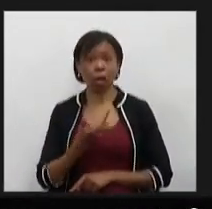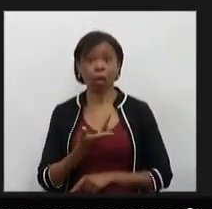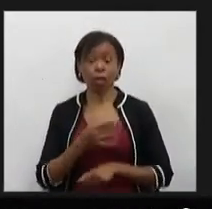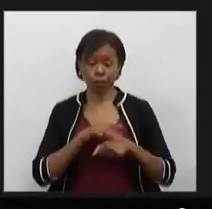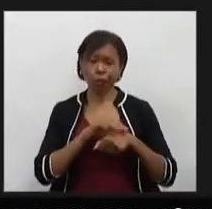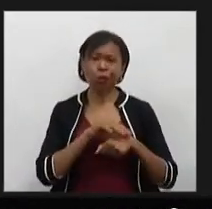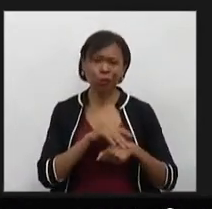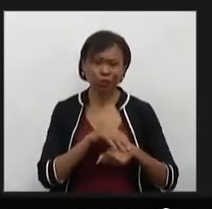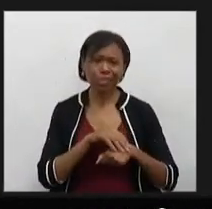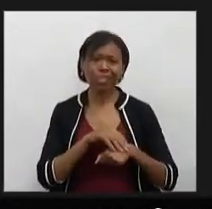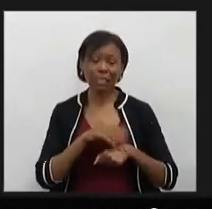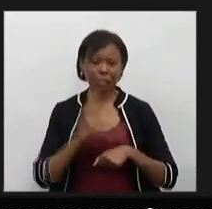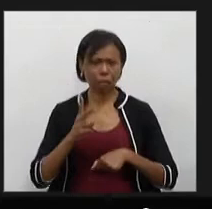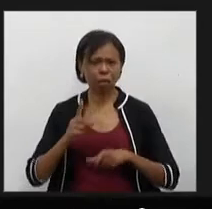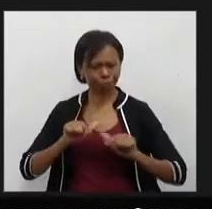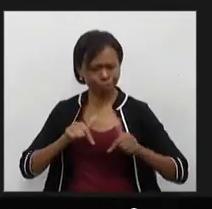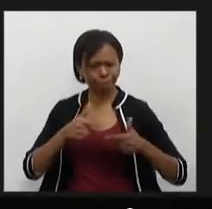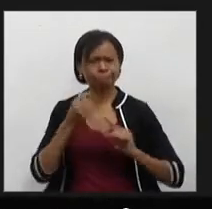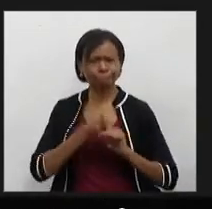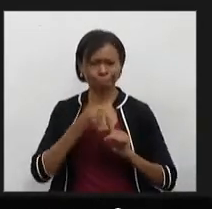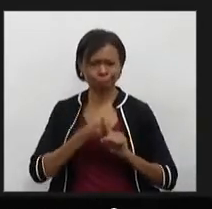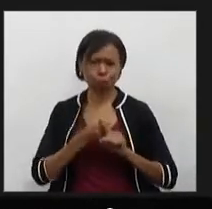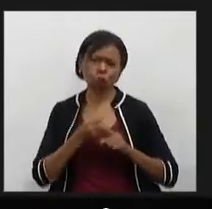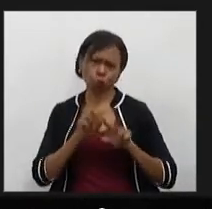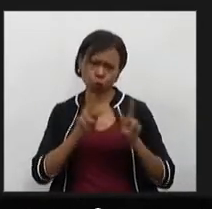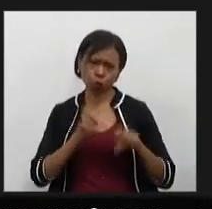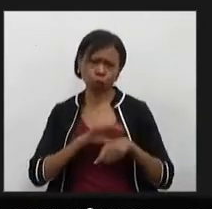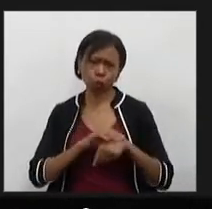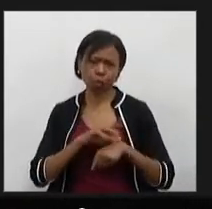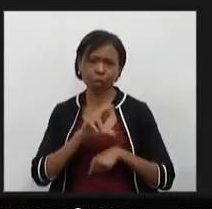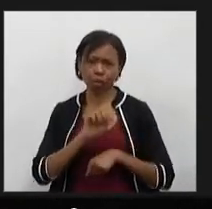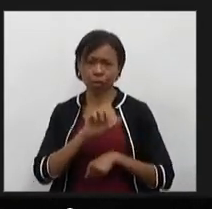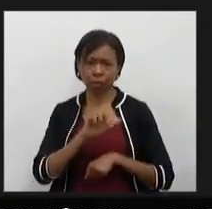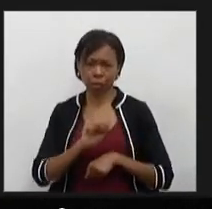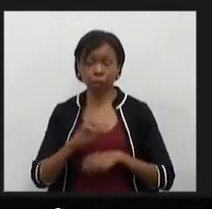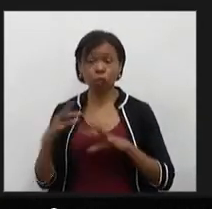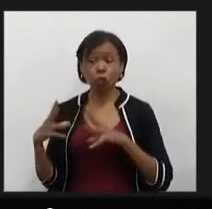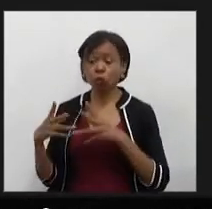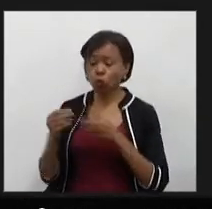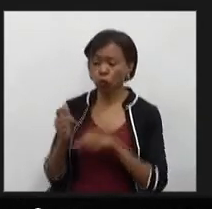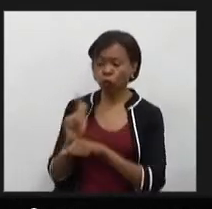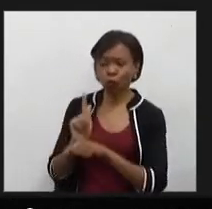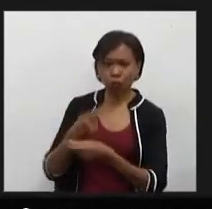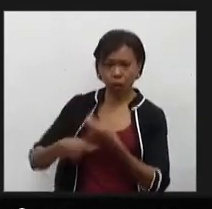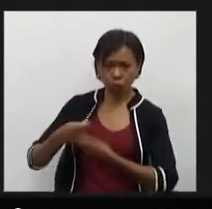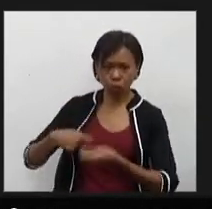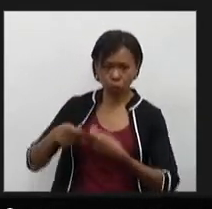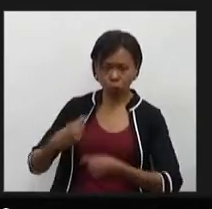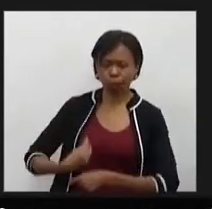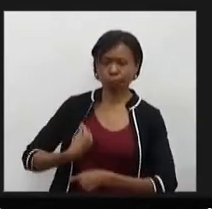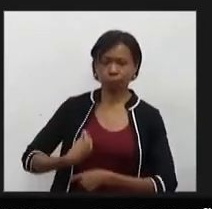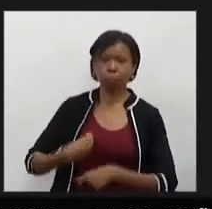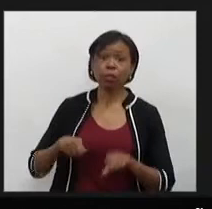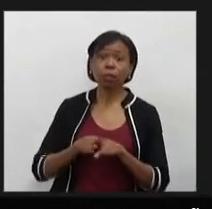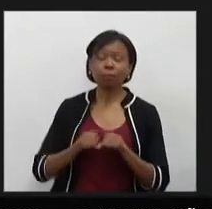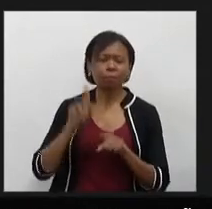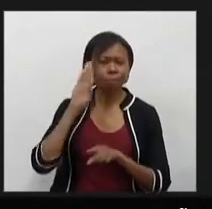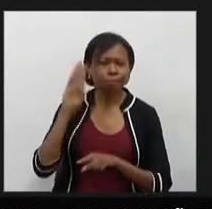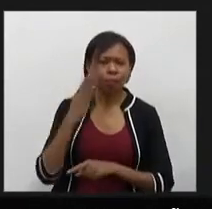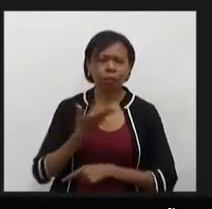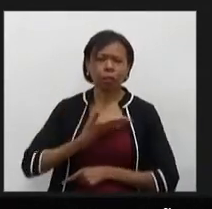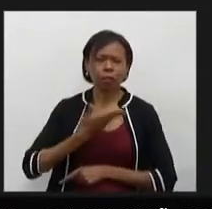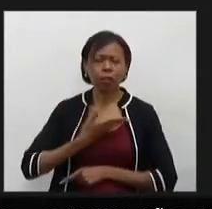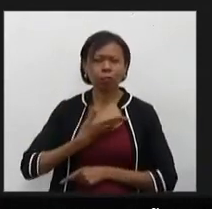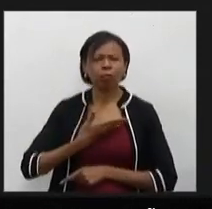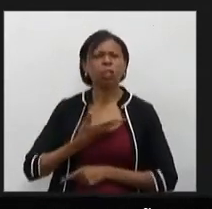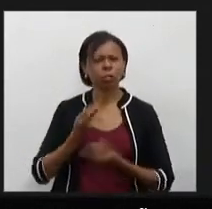doenças raras. A todos os gestores parlamentares que estão presentes. E, principalmente, a todos os amigos e parceiros aí que estão à frente